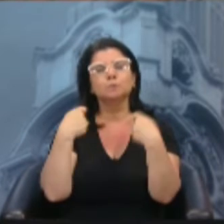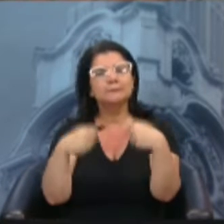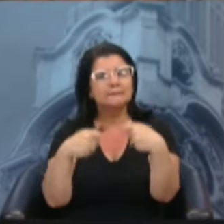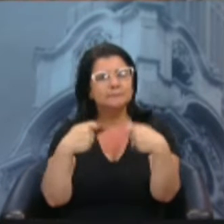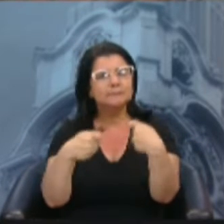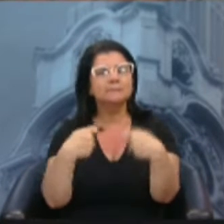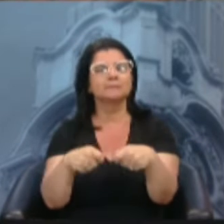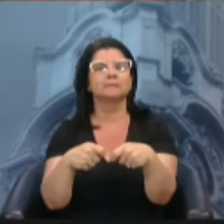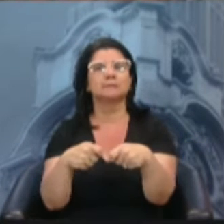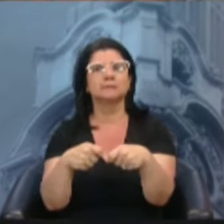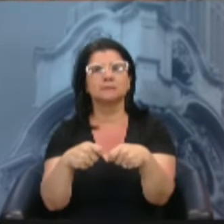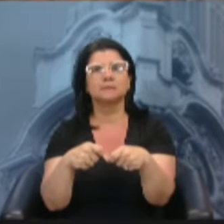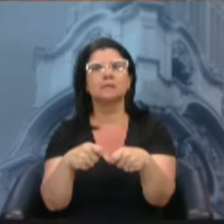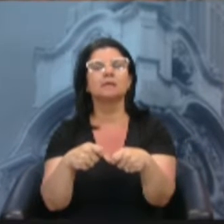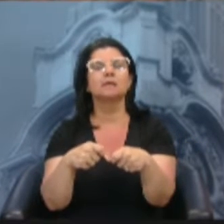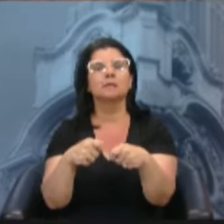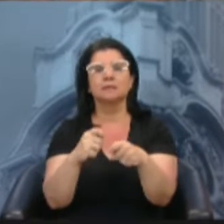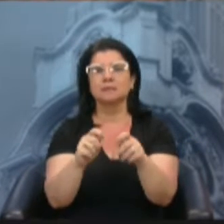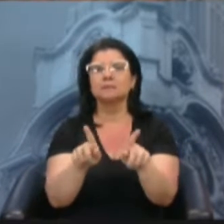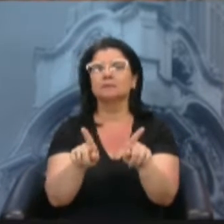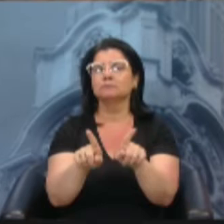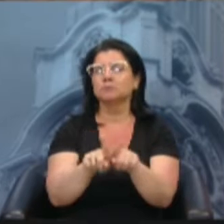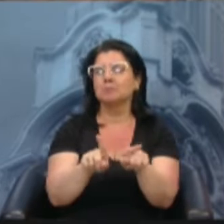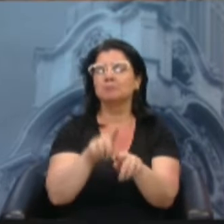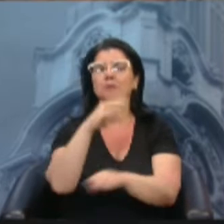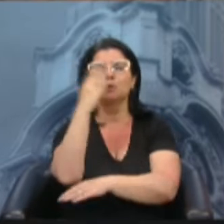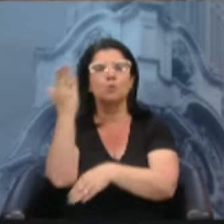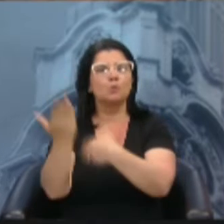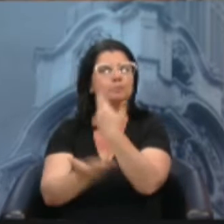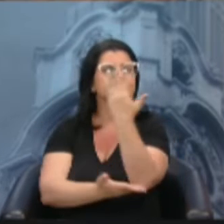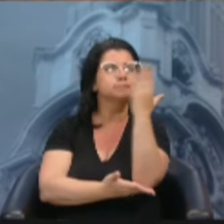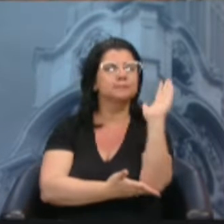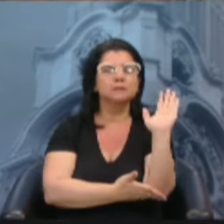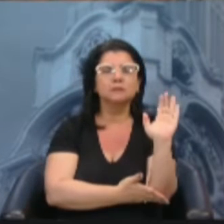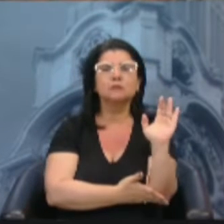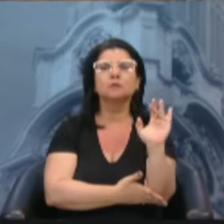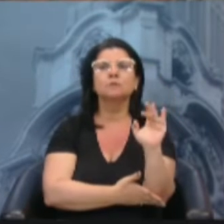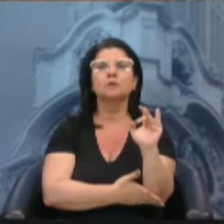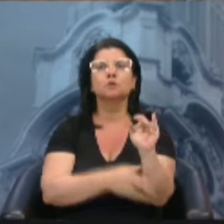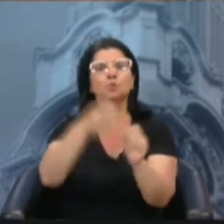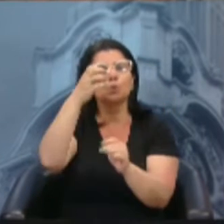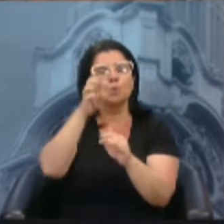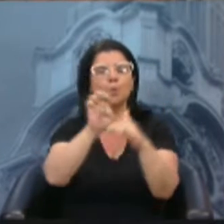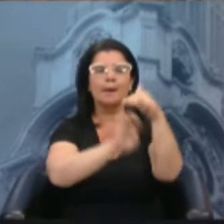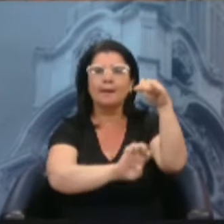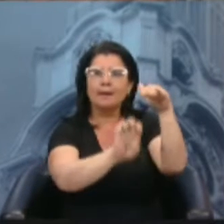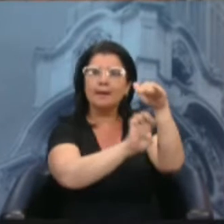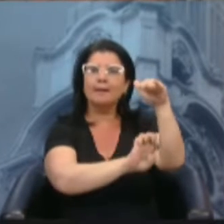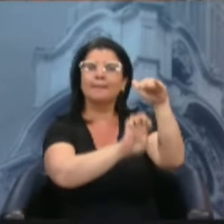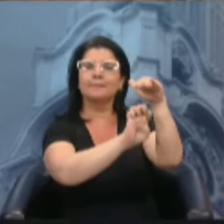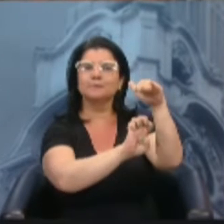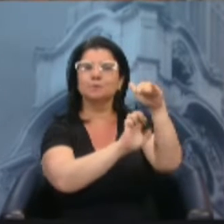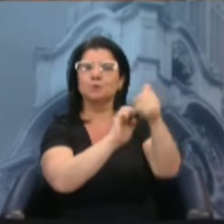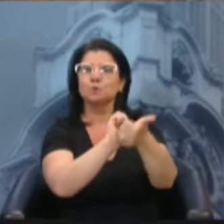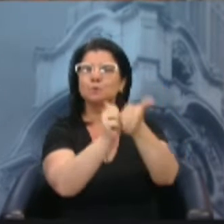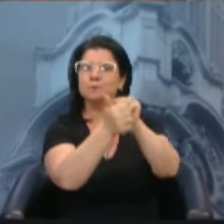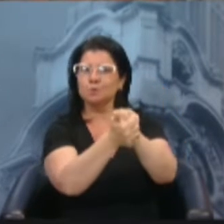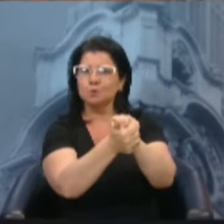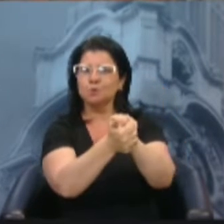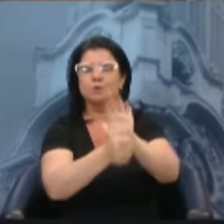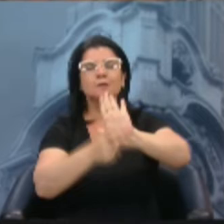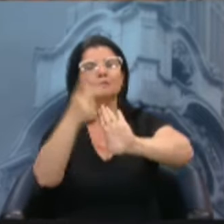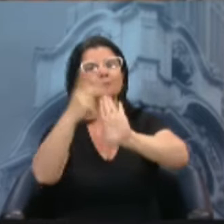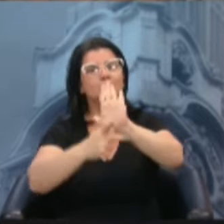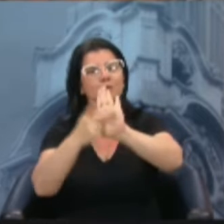demais contrapartidas urbanísticas lá decorrente, como eu coloquei, do empreendimento esportivo, né, denominado